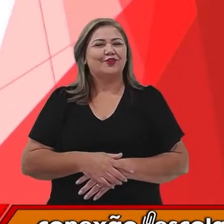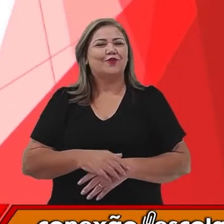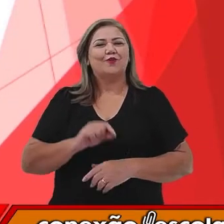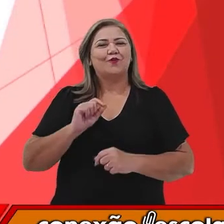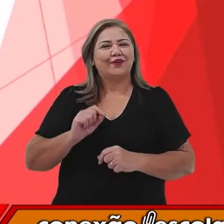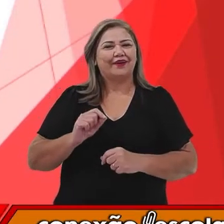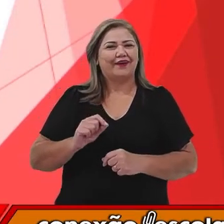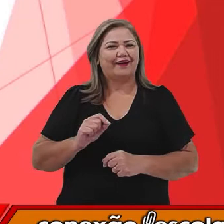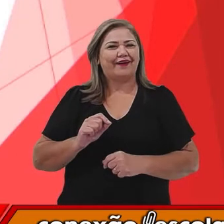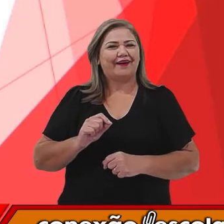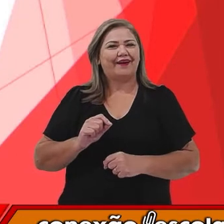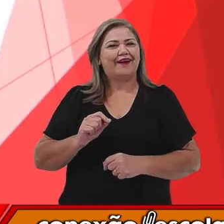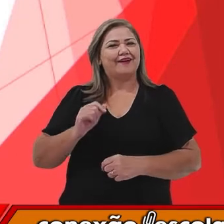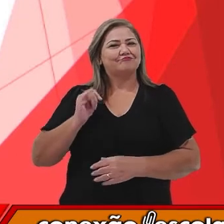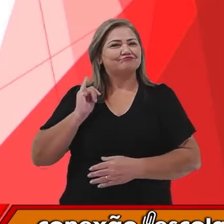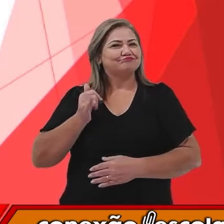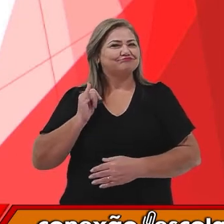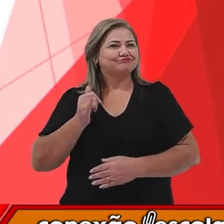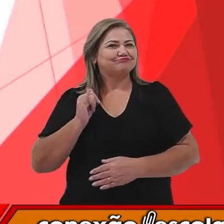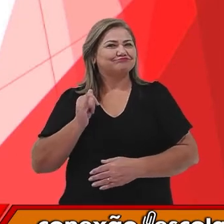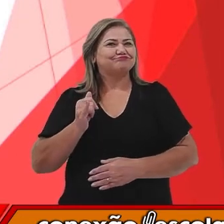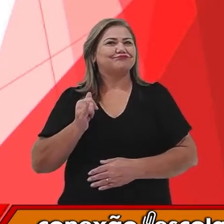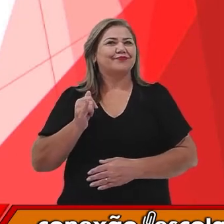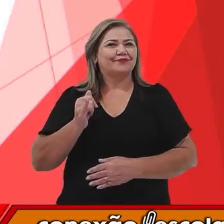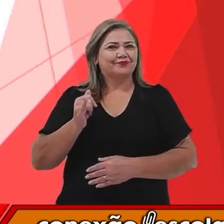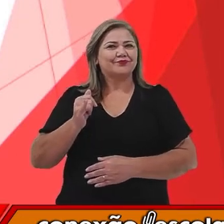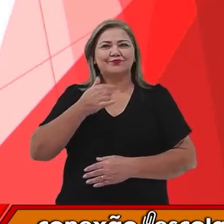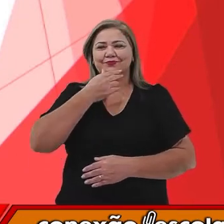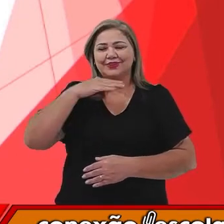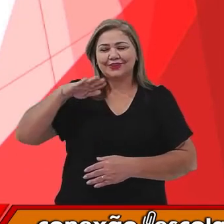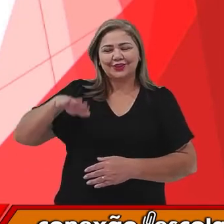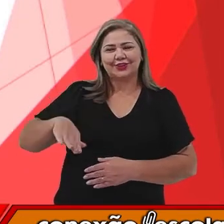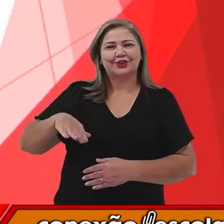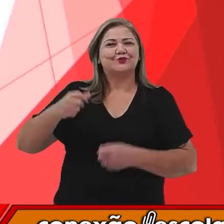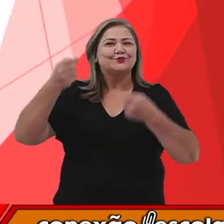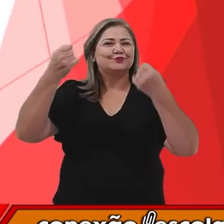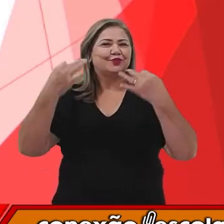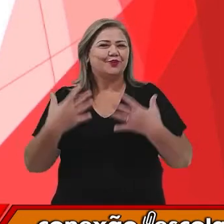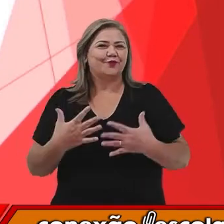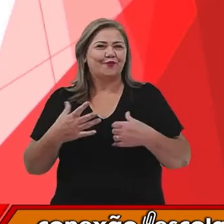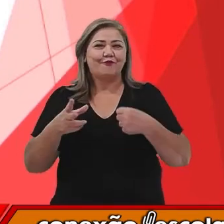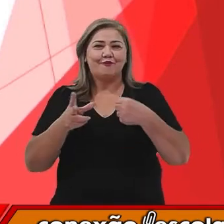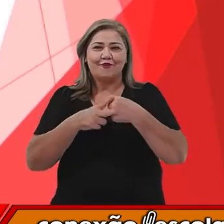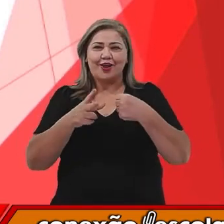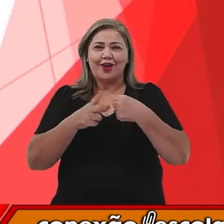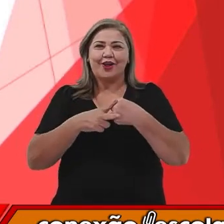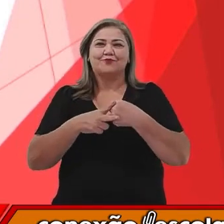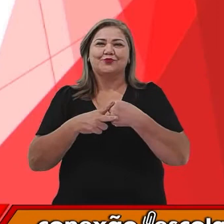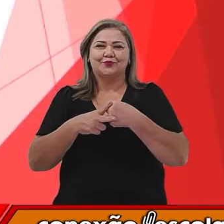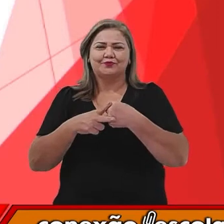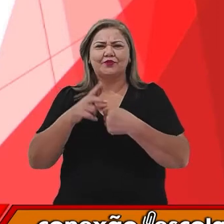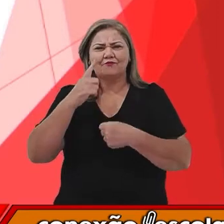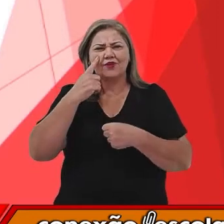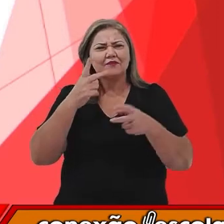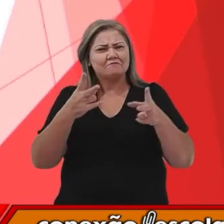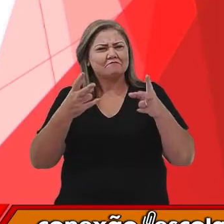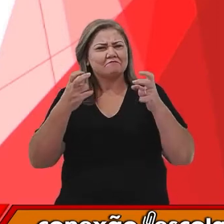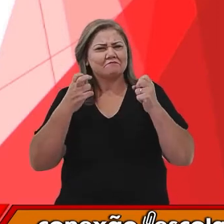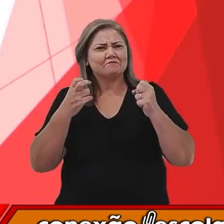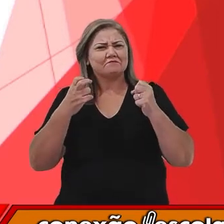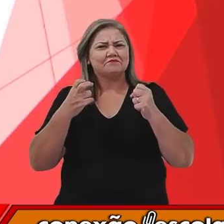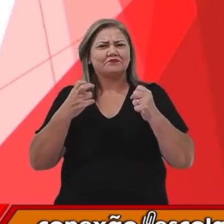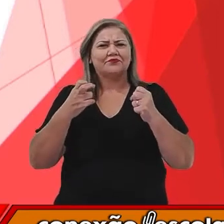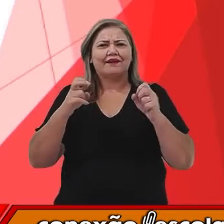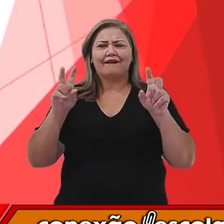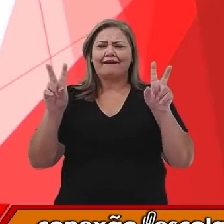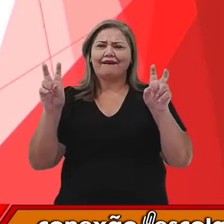reprodução fiel da fala do personagem, aquele garoto, e o verbo lá no final. Percebam que a fala dele está